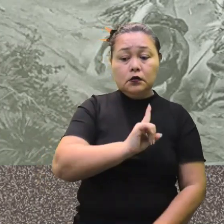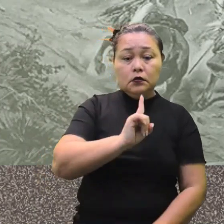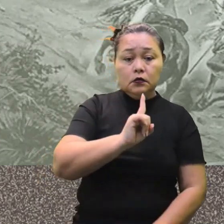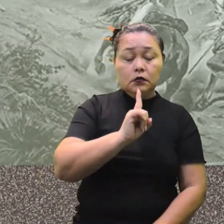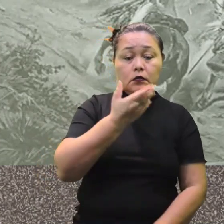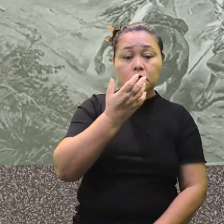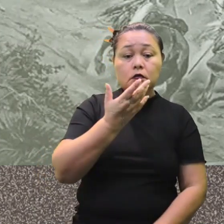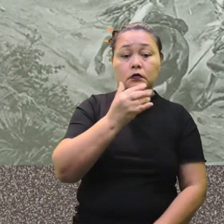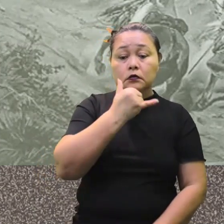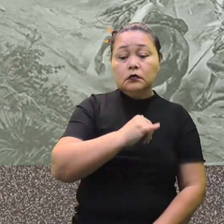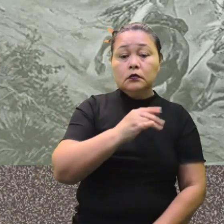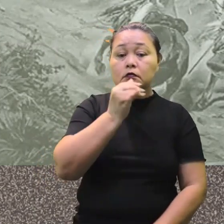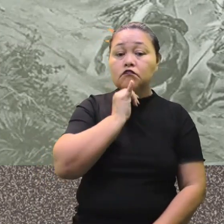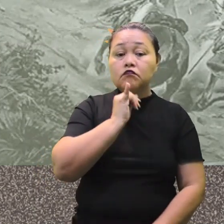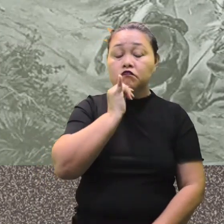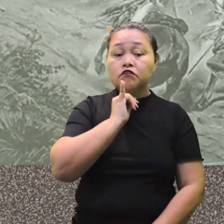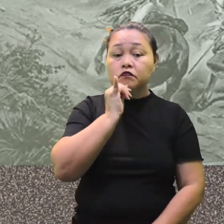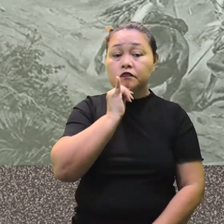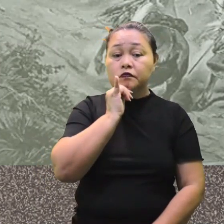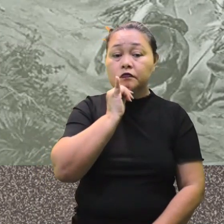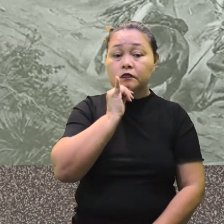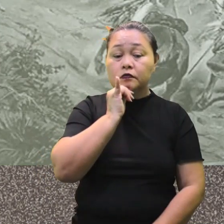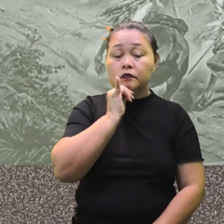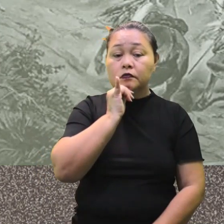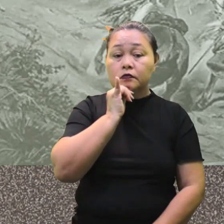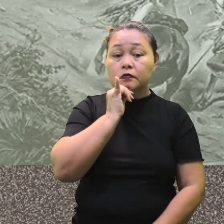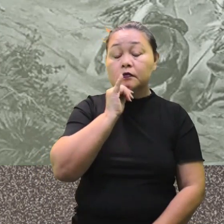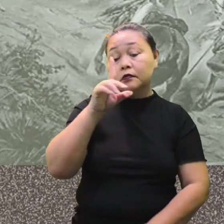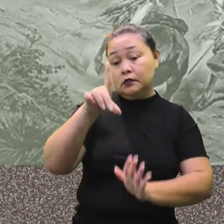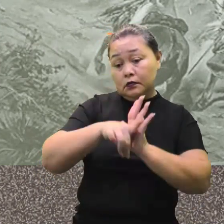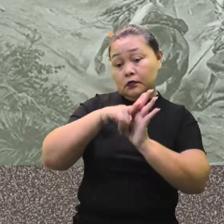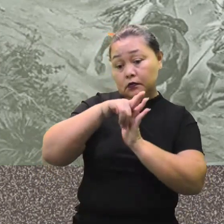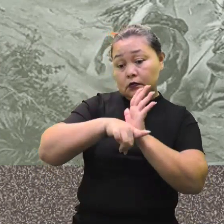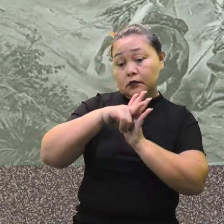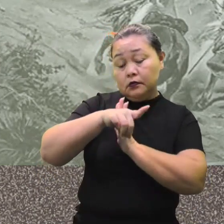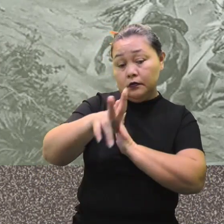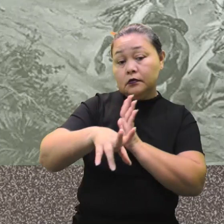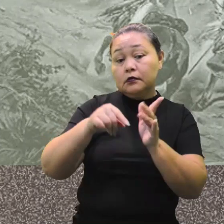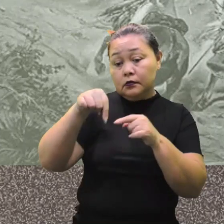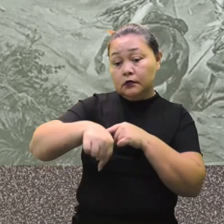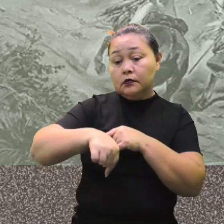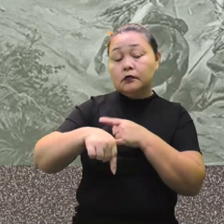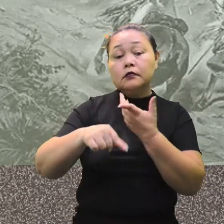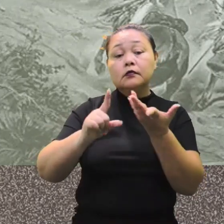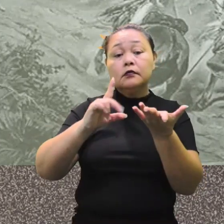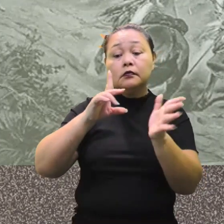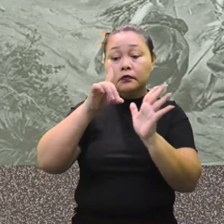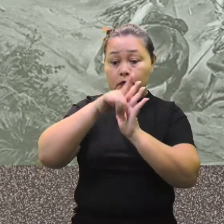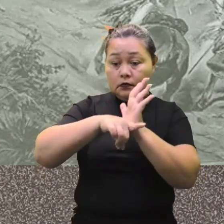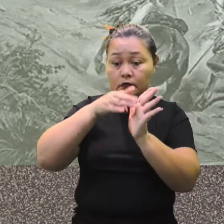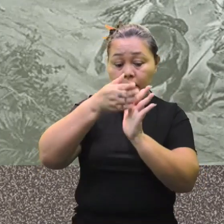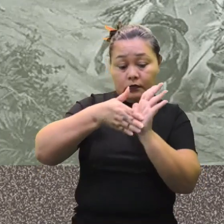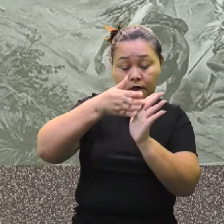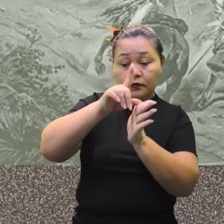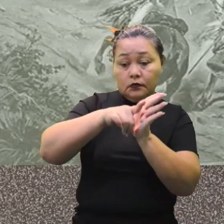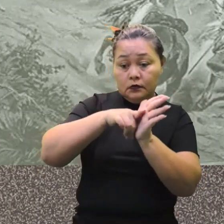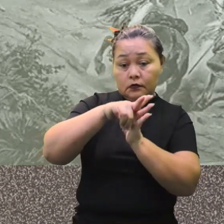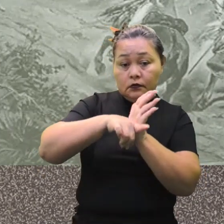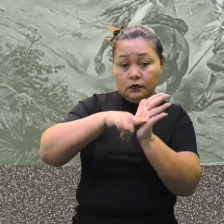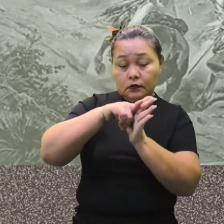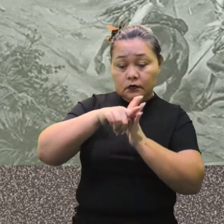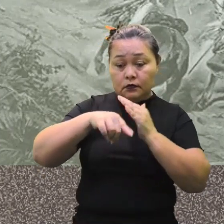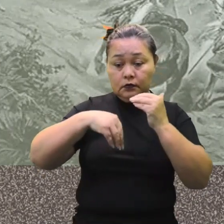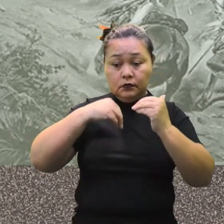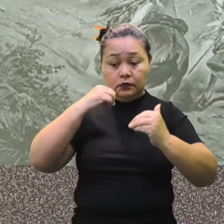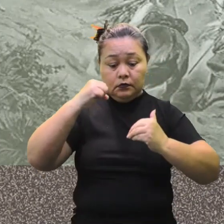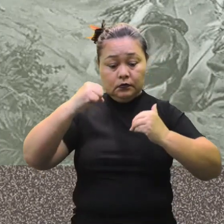diretamente energia. Eu dei o exemplo do trem aqui, da estrada de ferro Madeira Mamoré. O trem da estrada de ferro Madeira Mamoré, para ele fazer